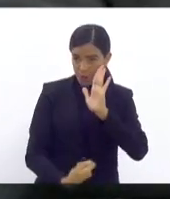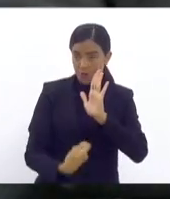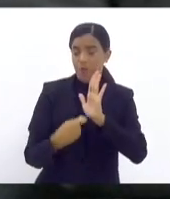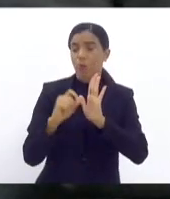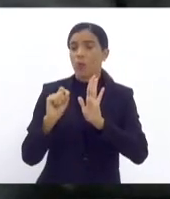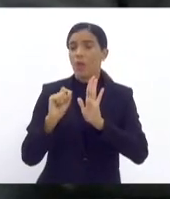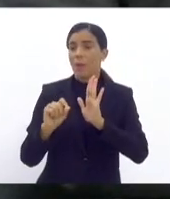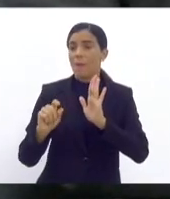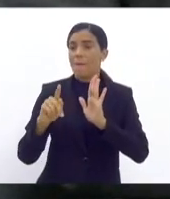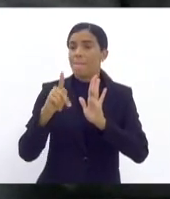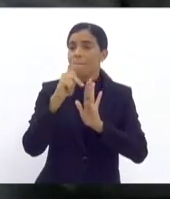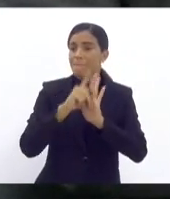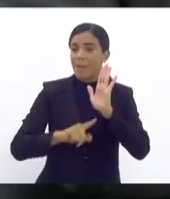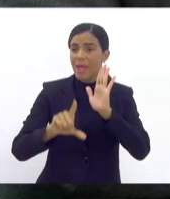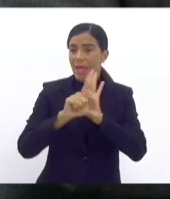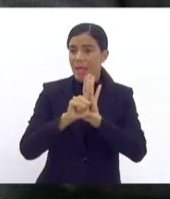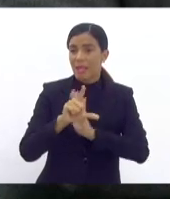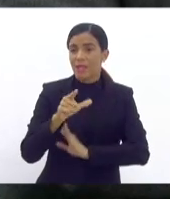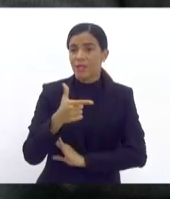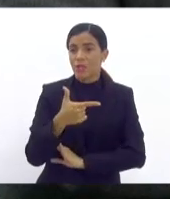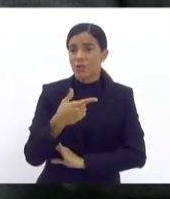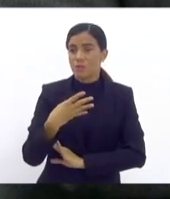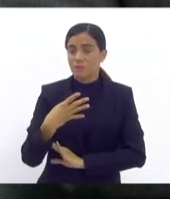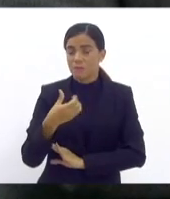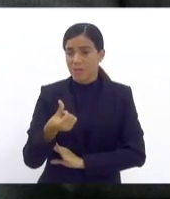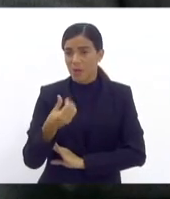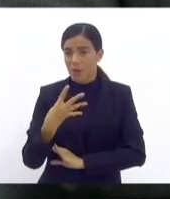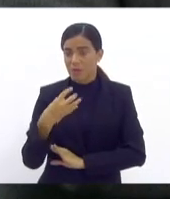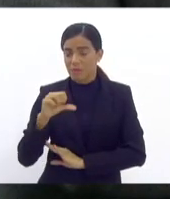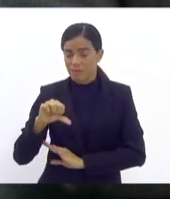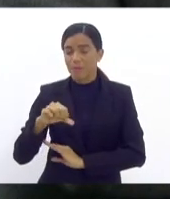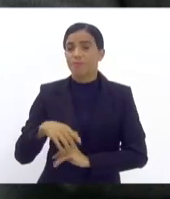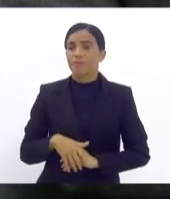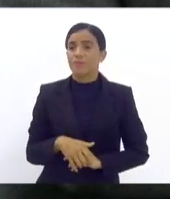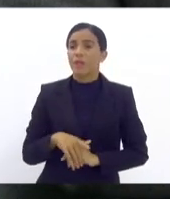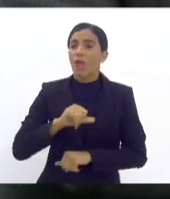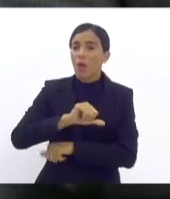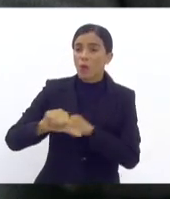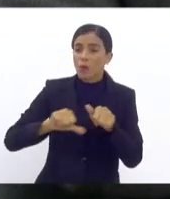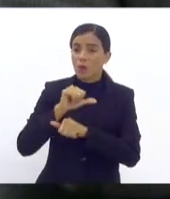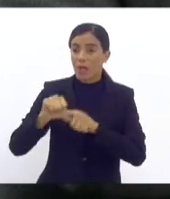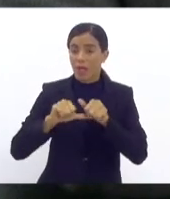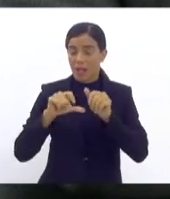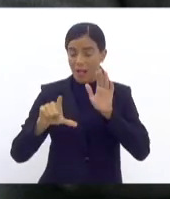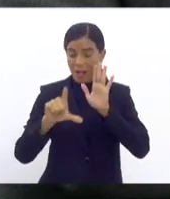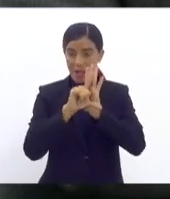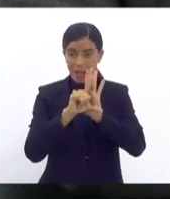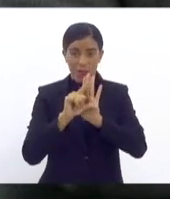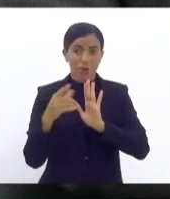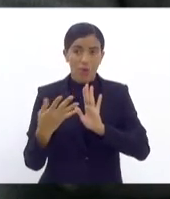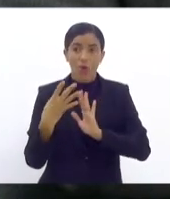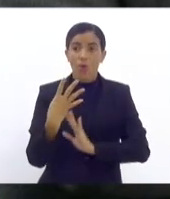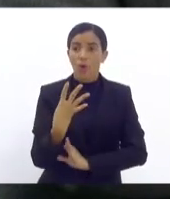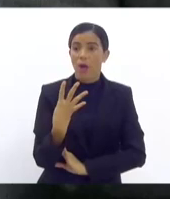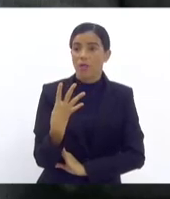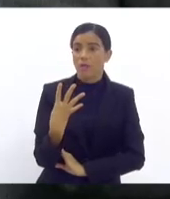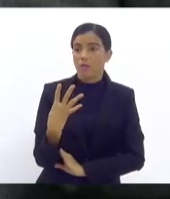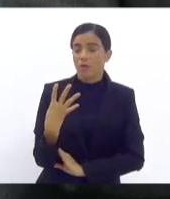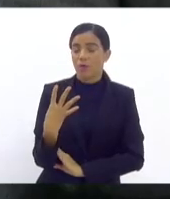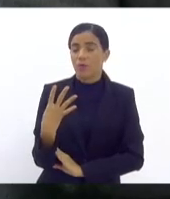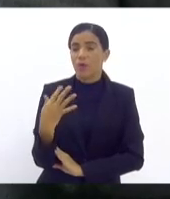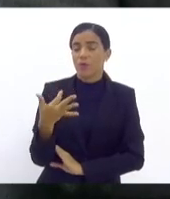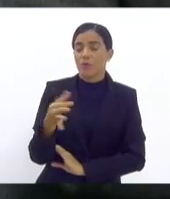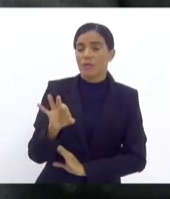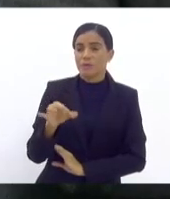PL 6243 de 2022, de autoria da deputada Marta Rocha, que altera o anexo da Lei 5645, de 6 de janeiro de 2010,